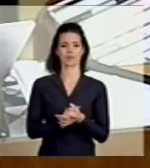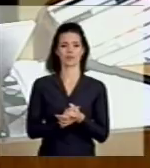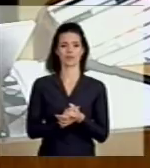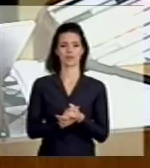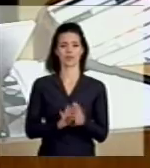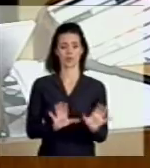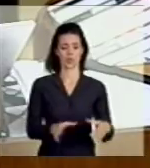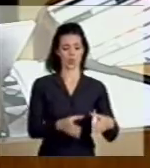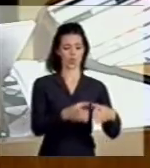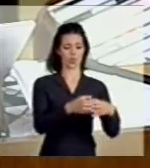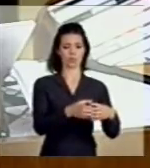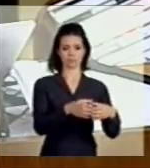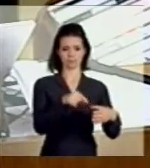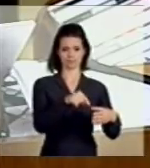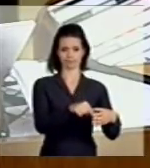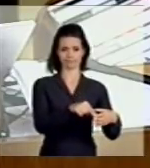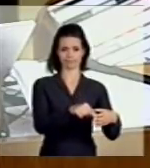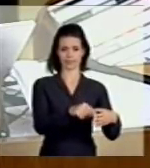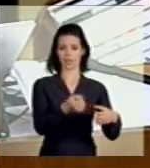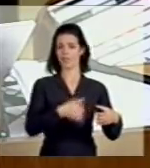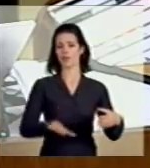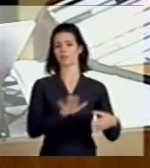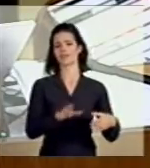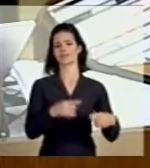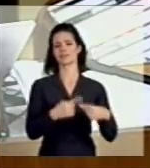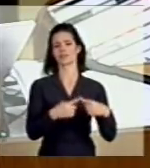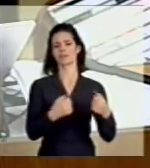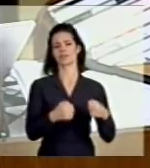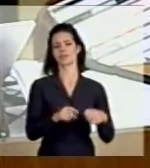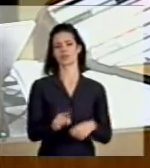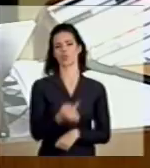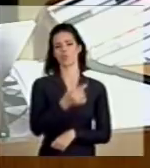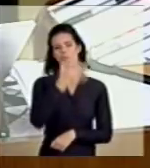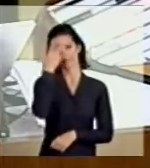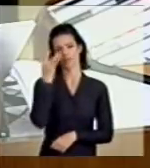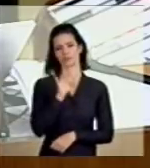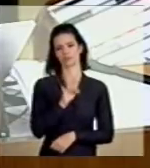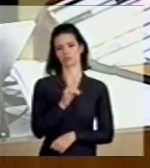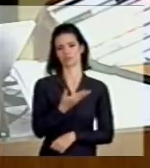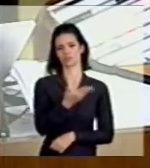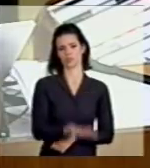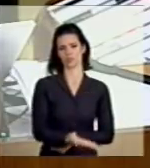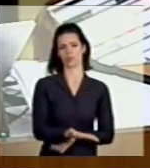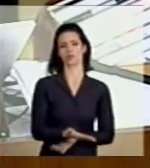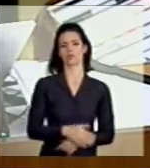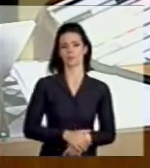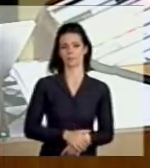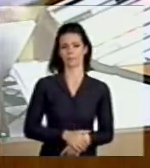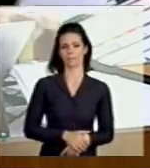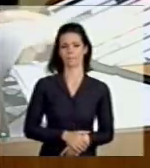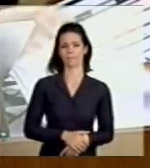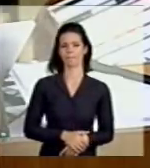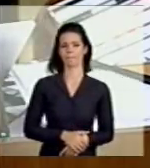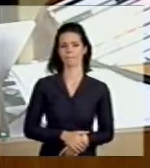ação coletiva já não são indispensáveis. Pelo contrário, seria possível e até mesmo recomendável a